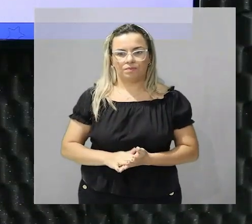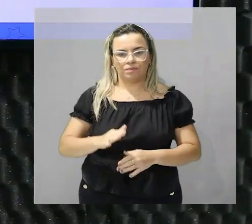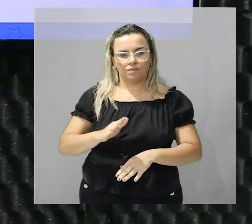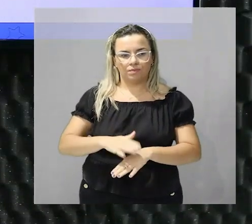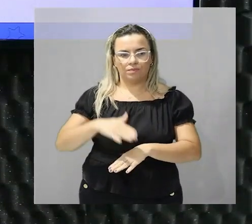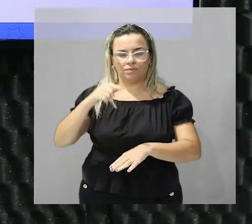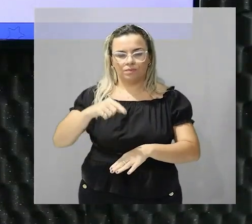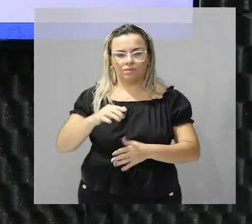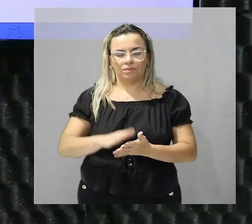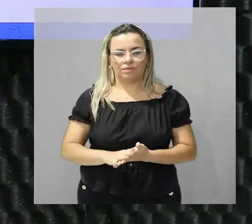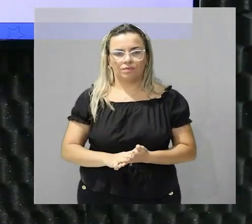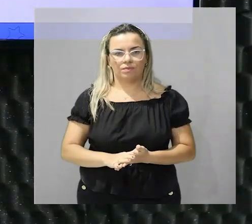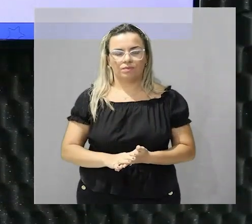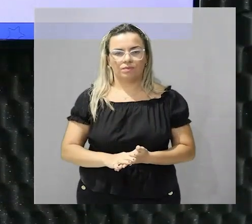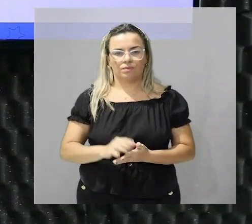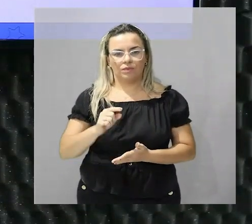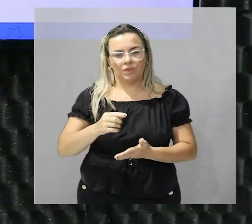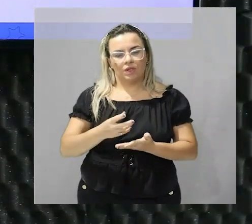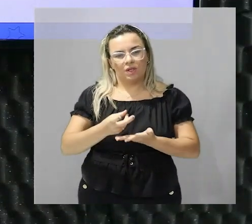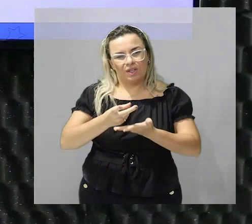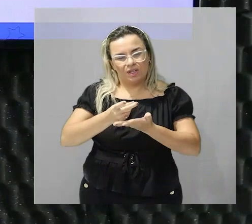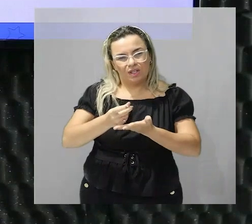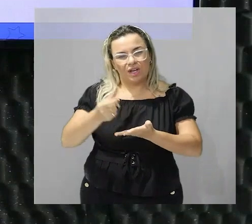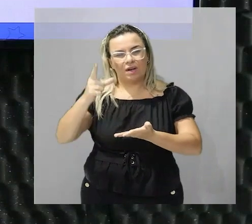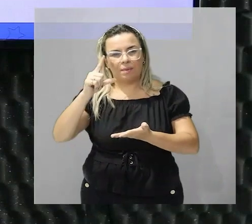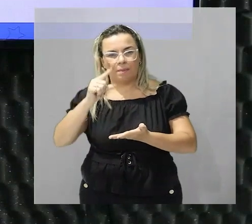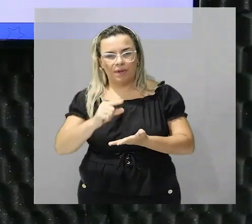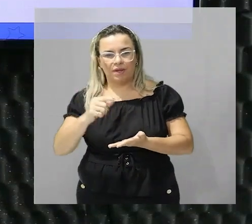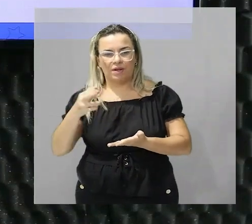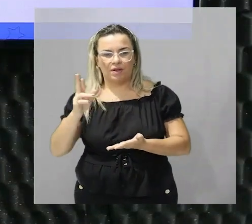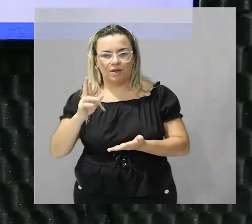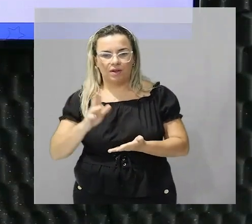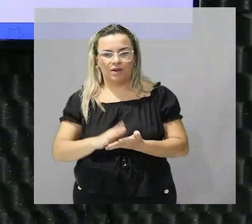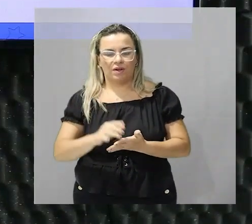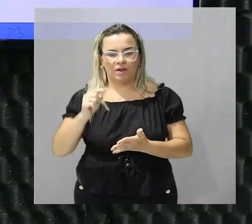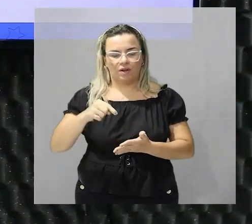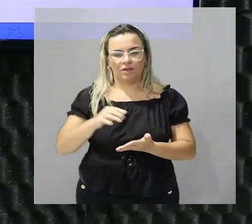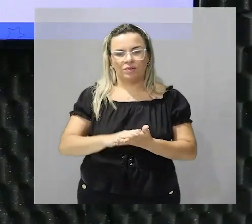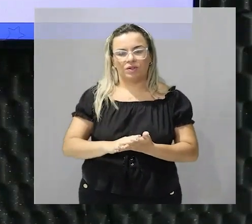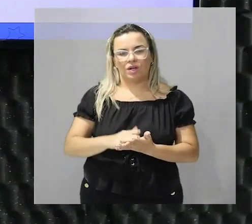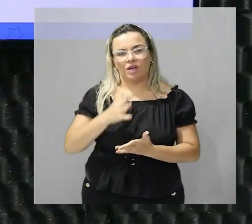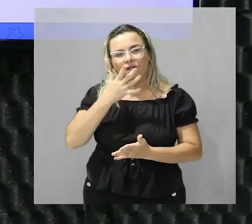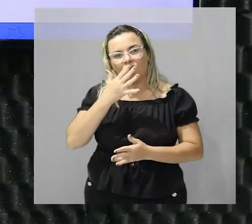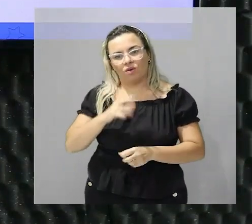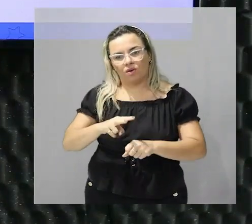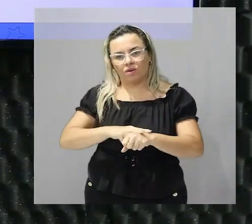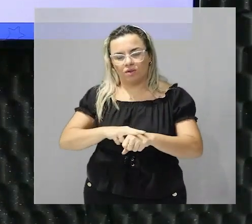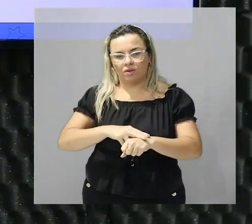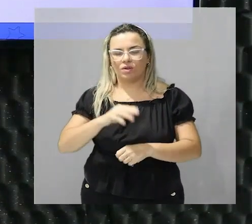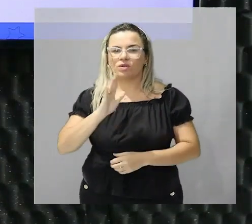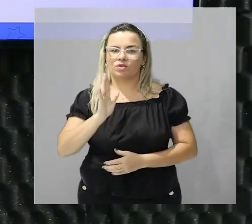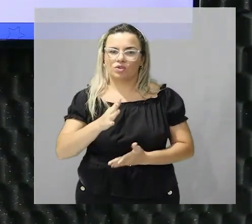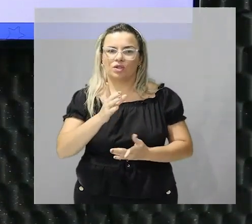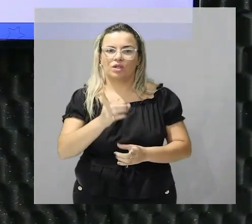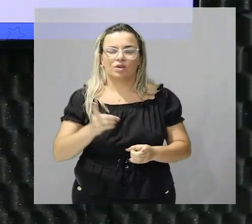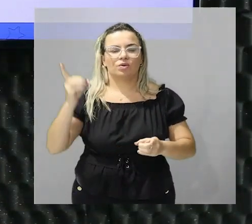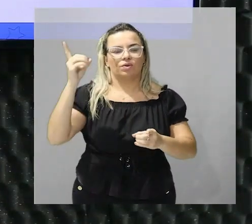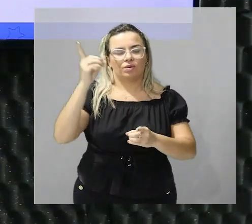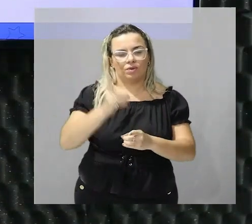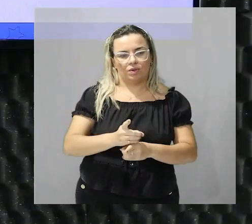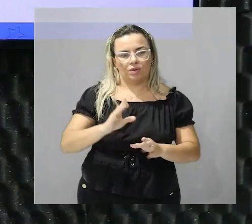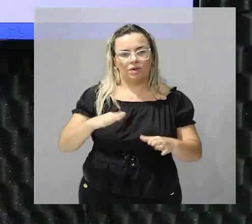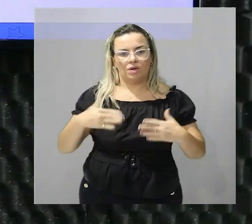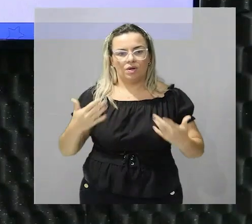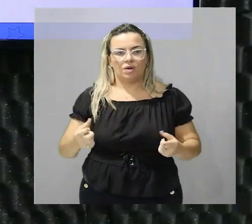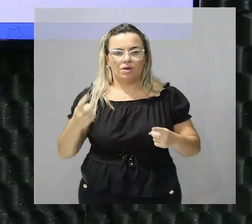mais econômico para ele já é o verde, tá? Então, nesse caso aqui, para o Lucas, nós já descobrimos. E